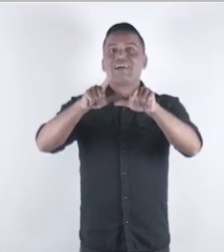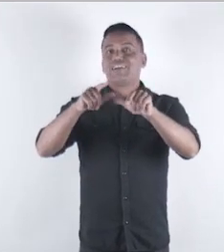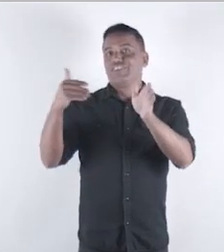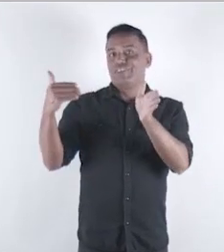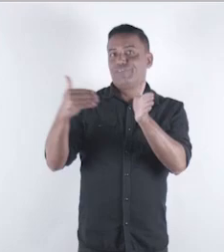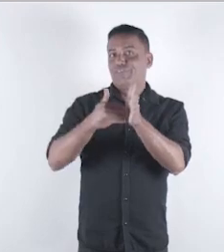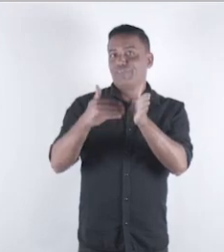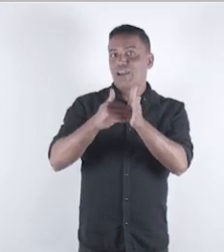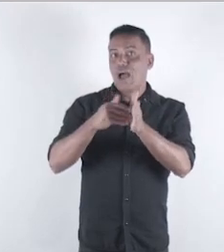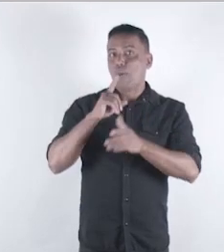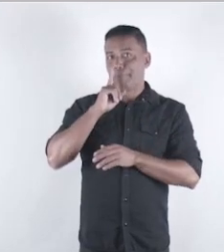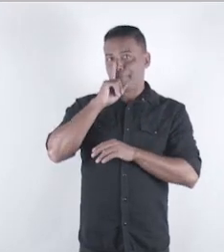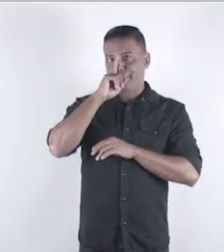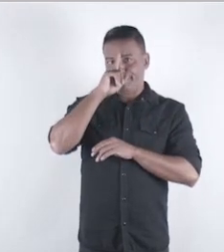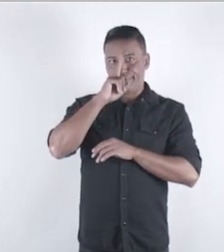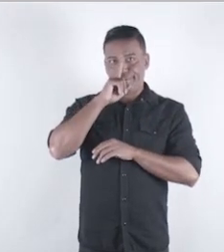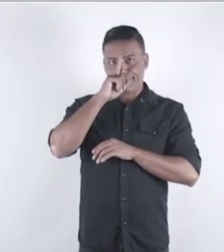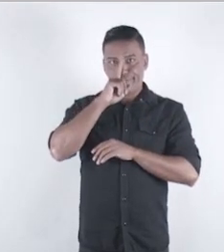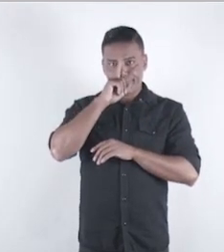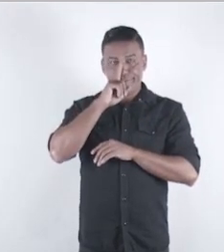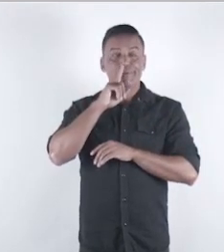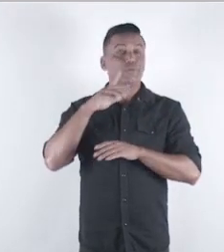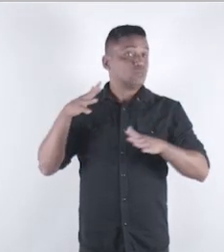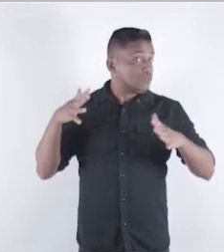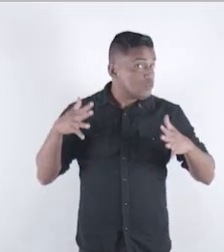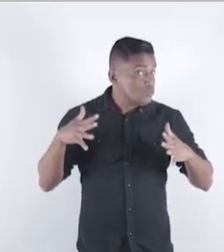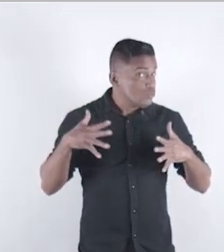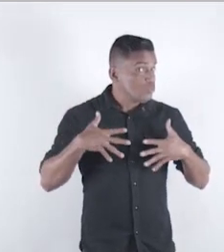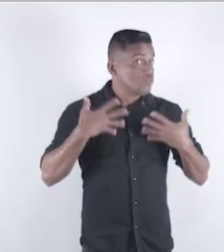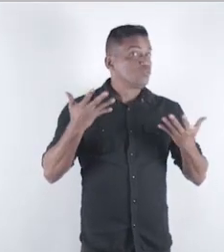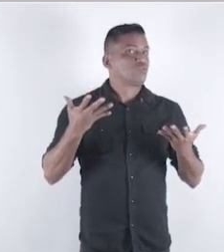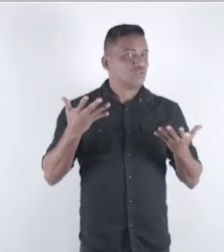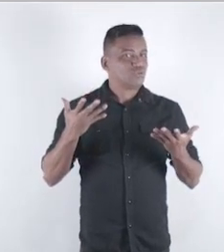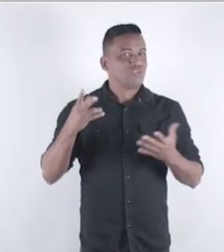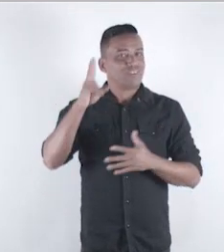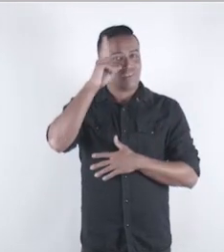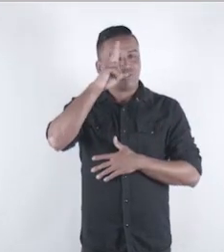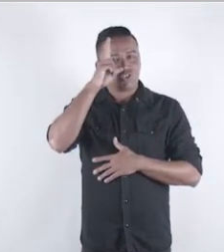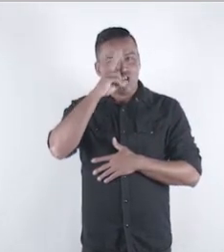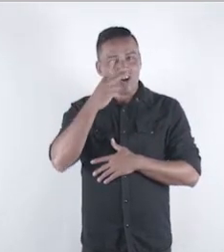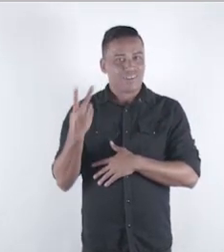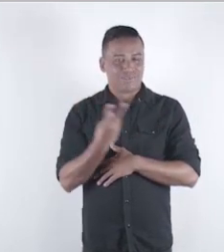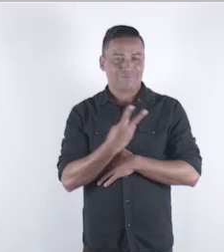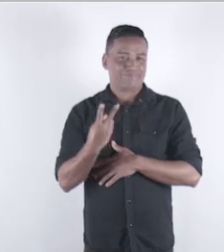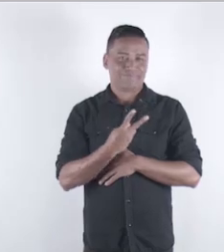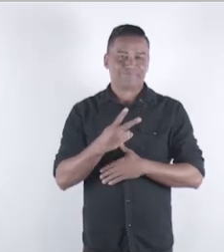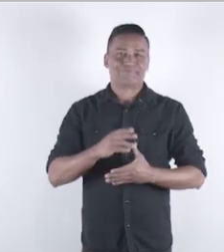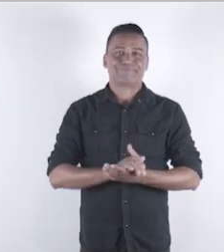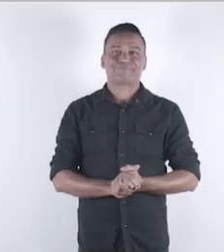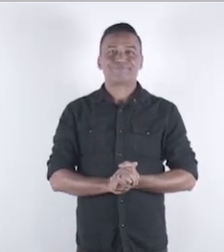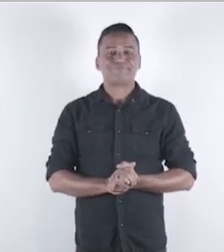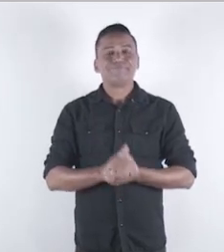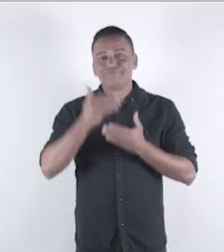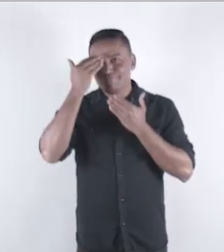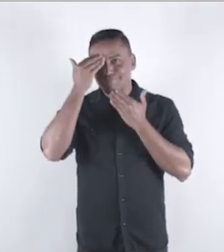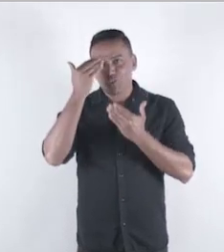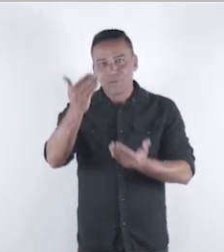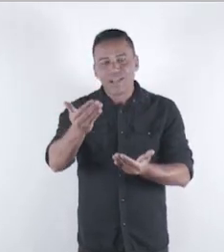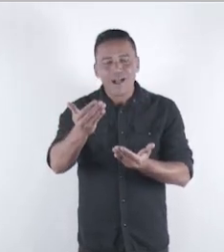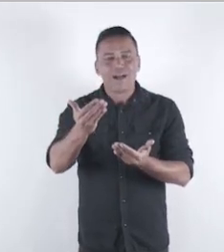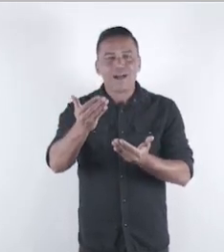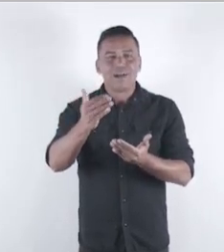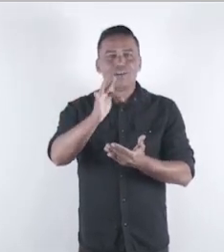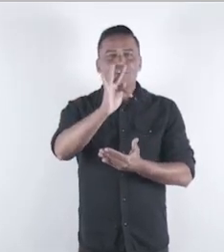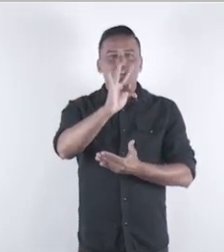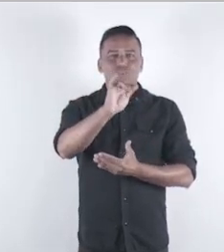de perigo, né, e de susto. E assim é a história da lagarta e da cobra. Muito obrigado, pessoal